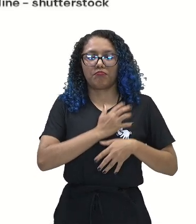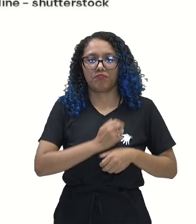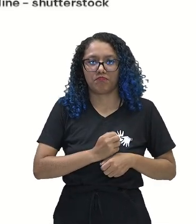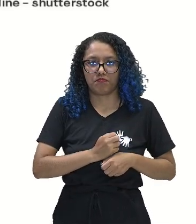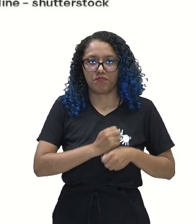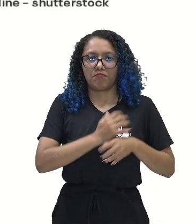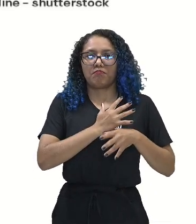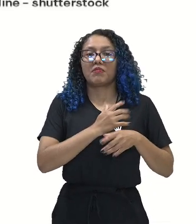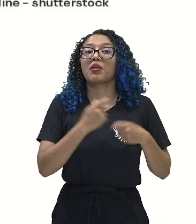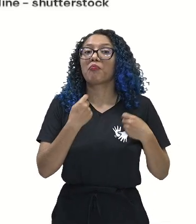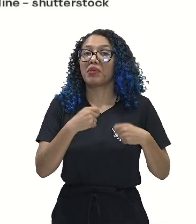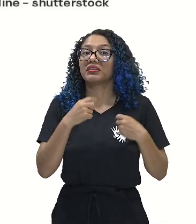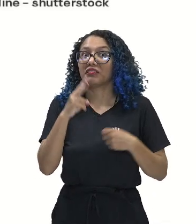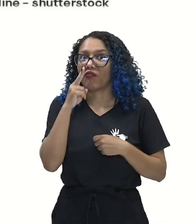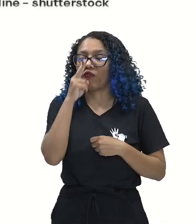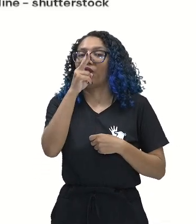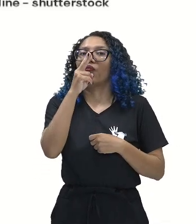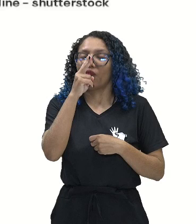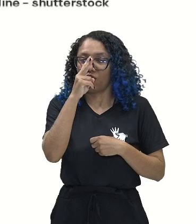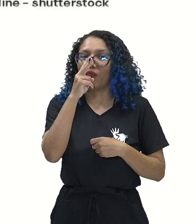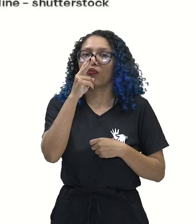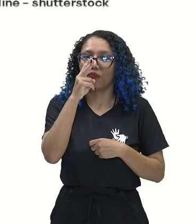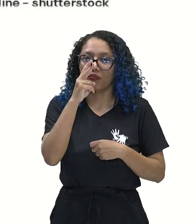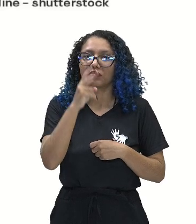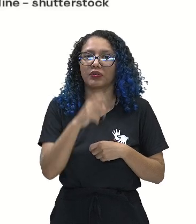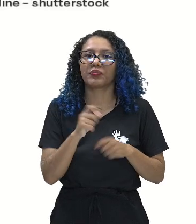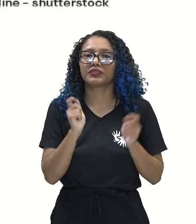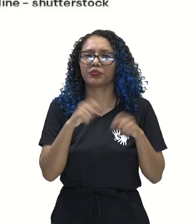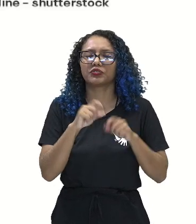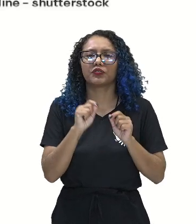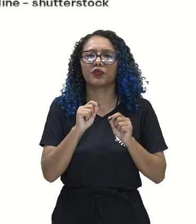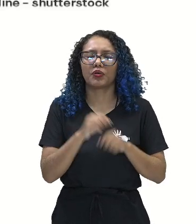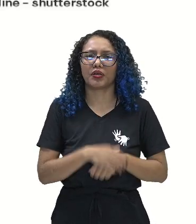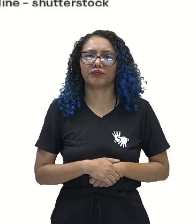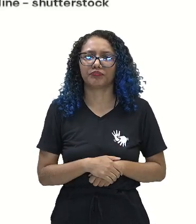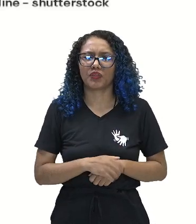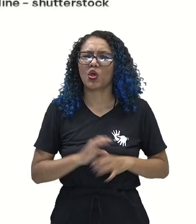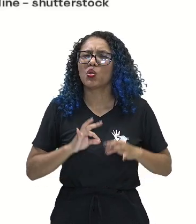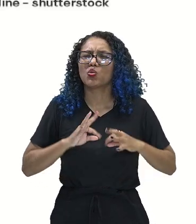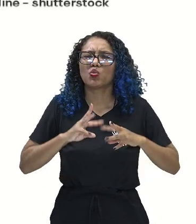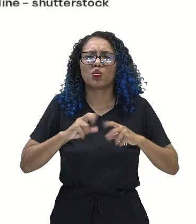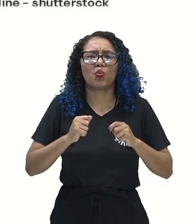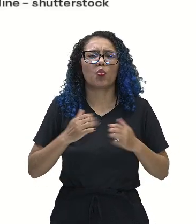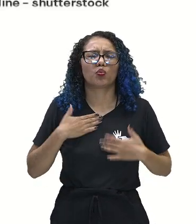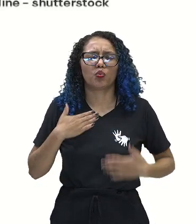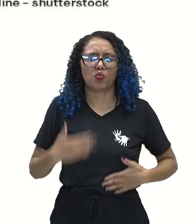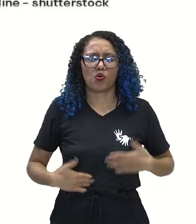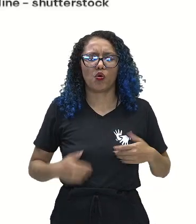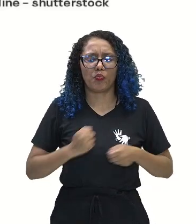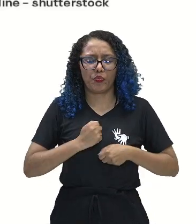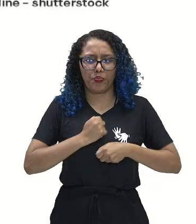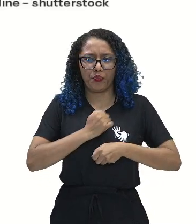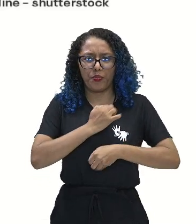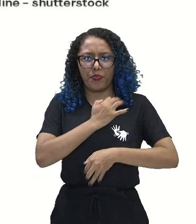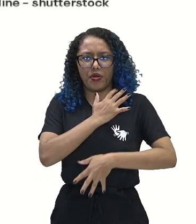força suficiente para ser distribuído para todo o corpo. Então, as artérias elas